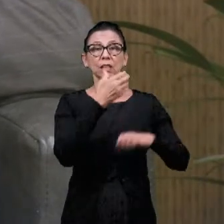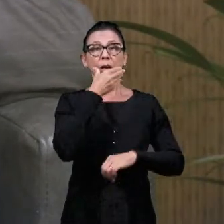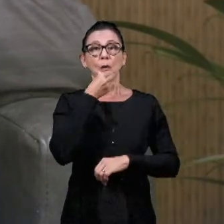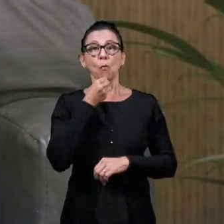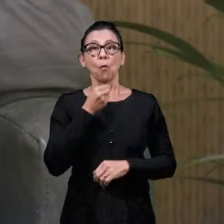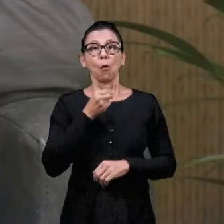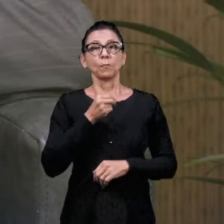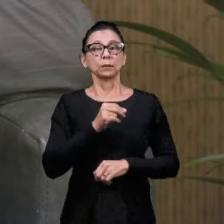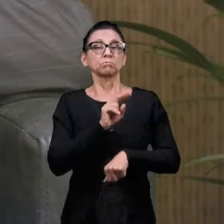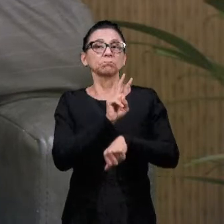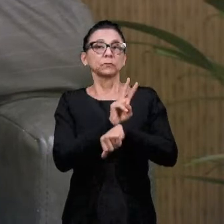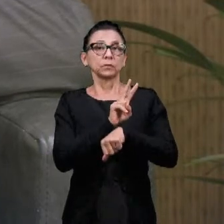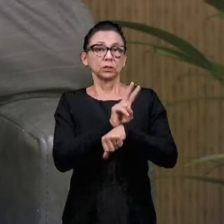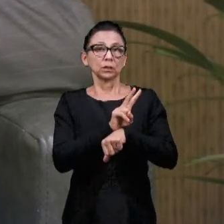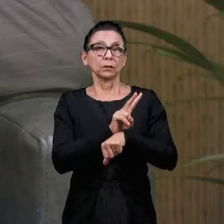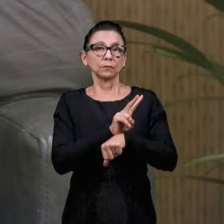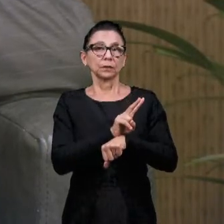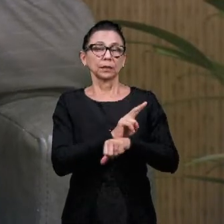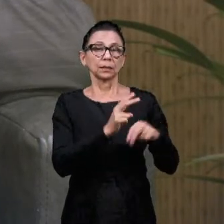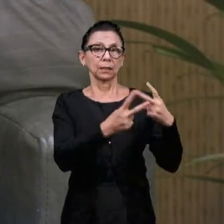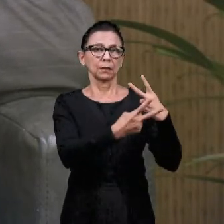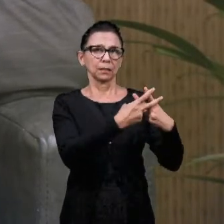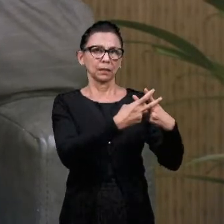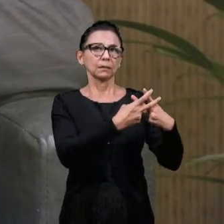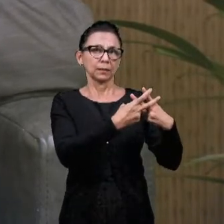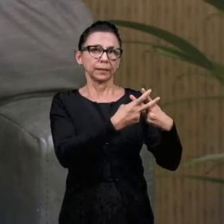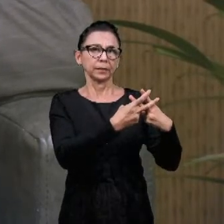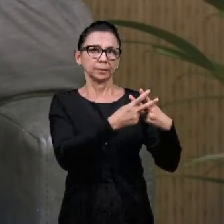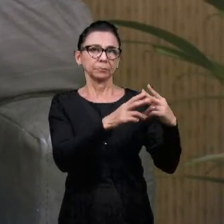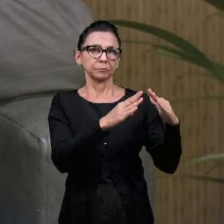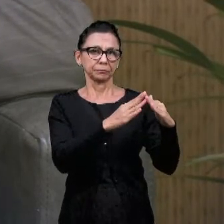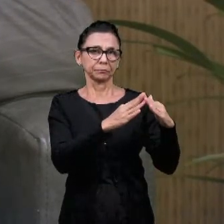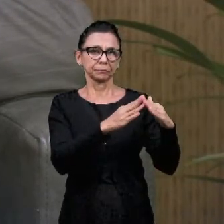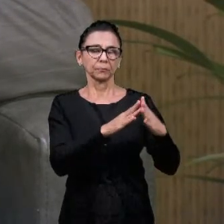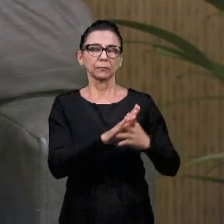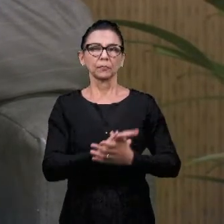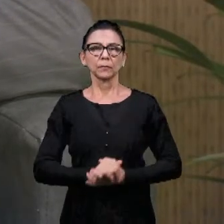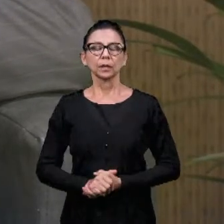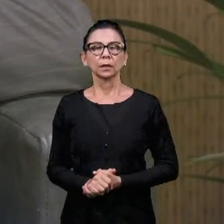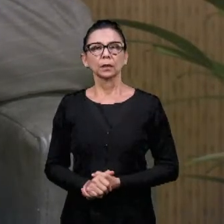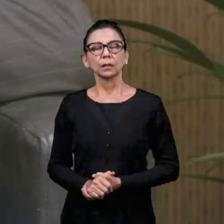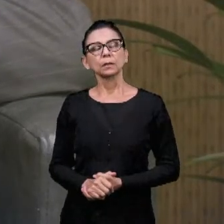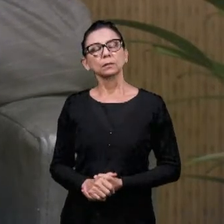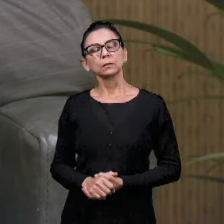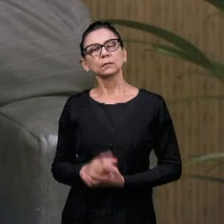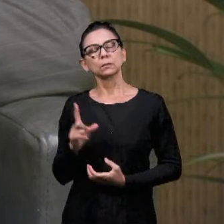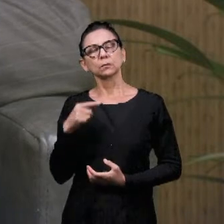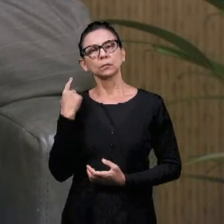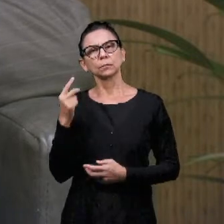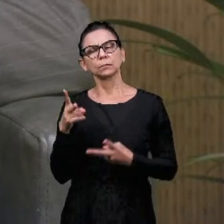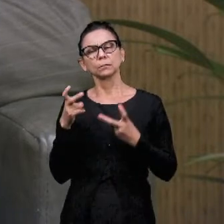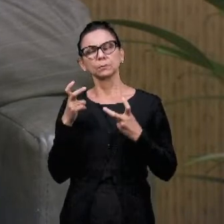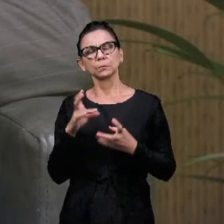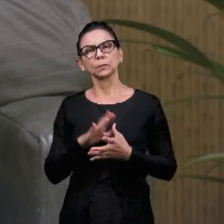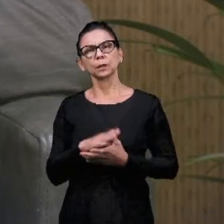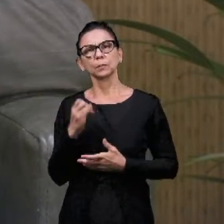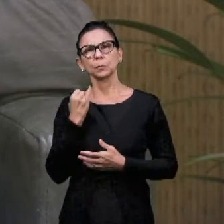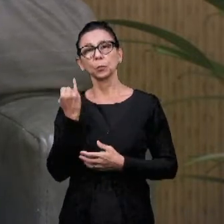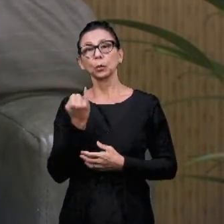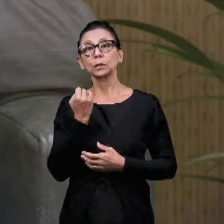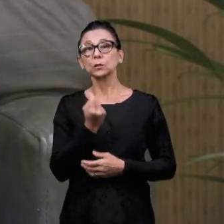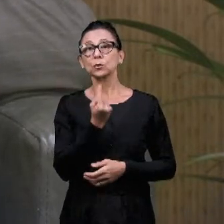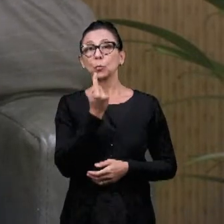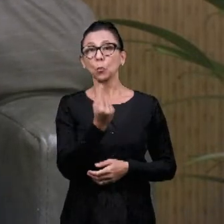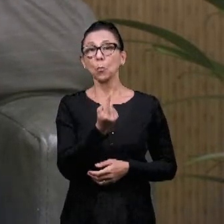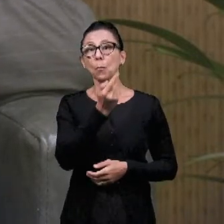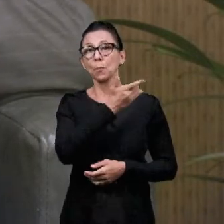Mas esse preço pesado nos faz compreender como é valiosa uma pessoa. O que